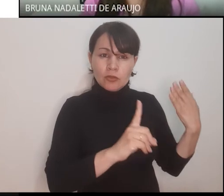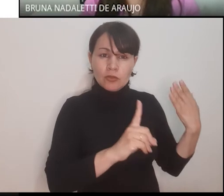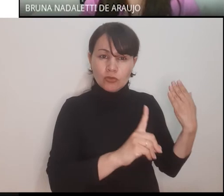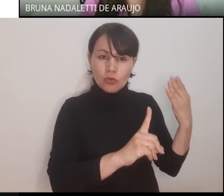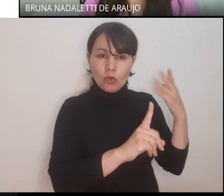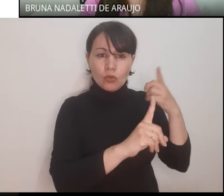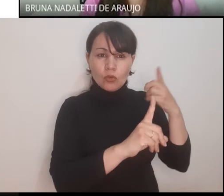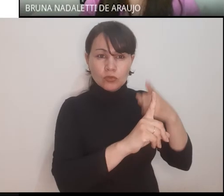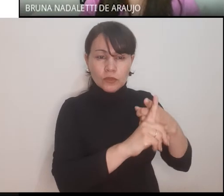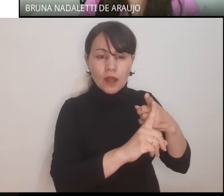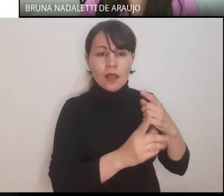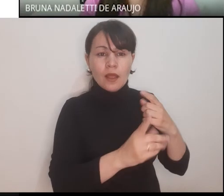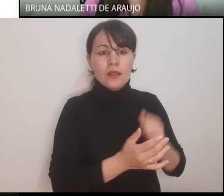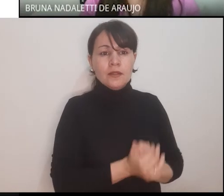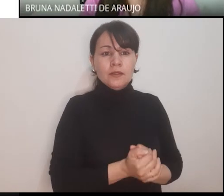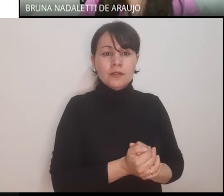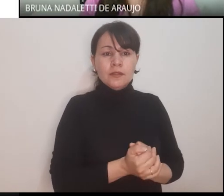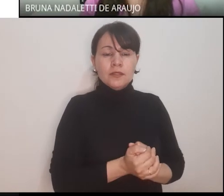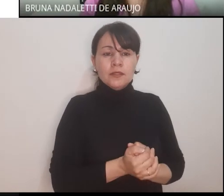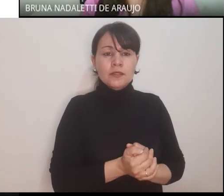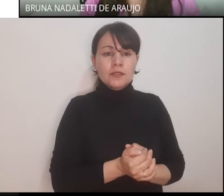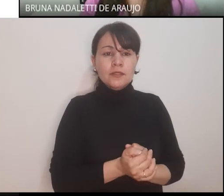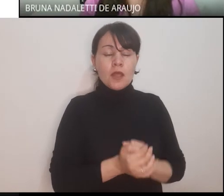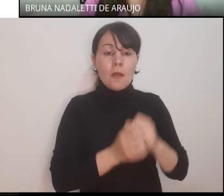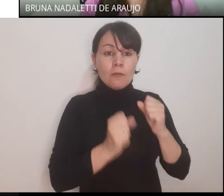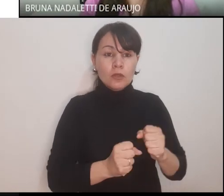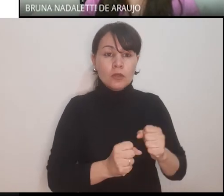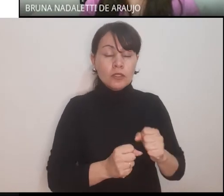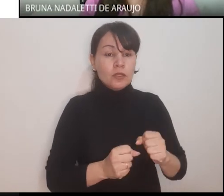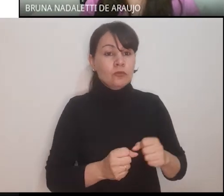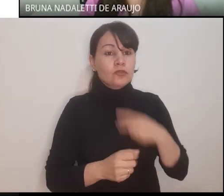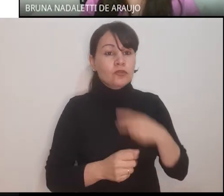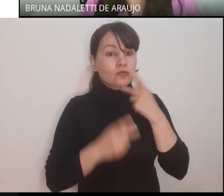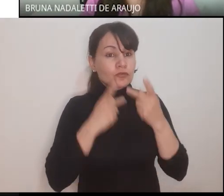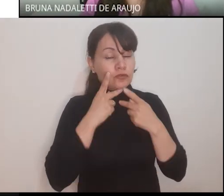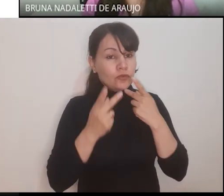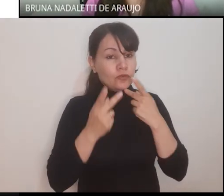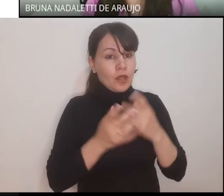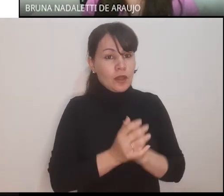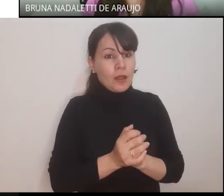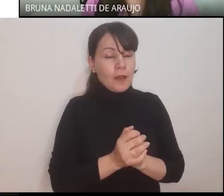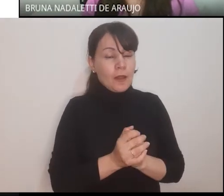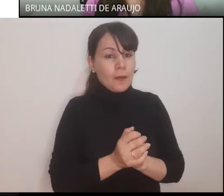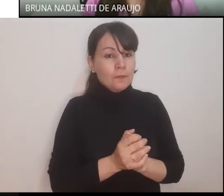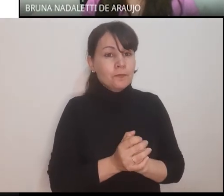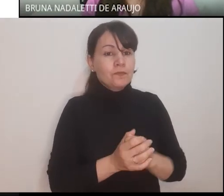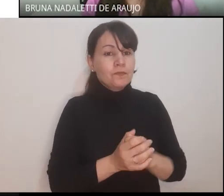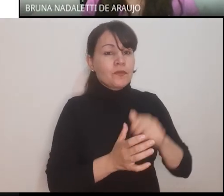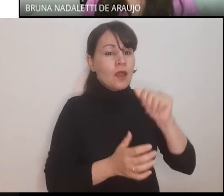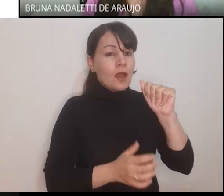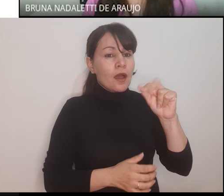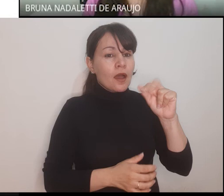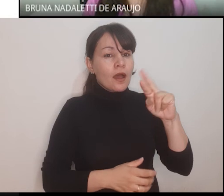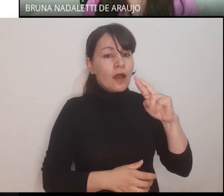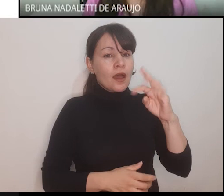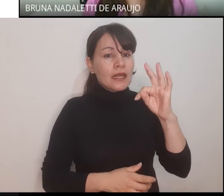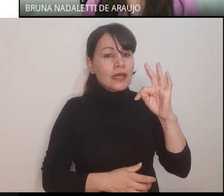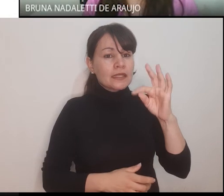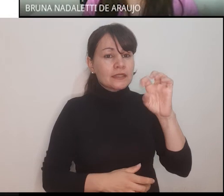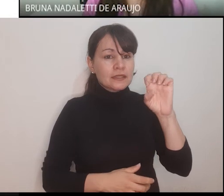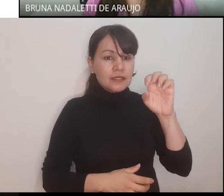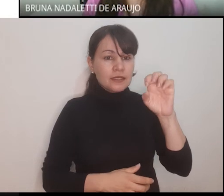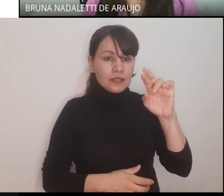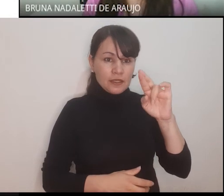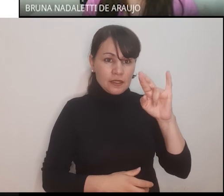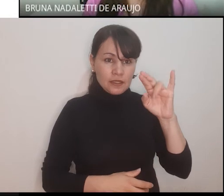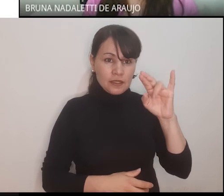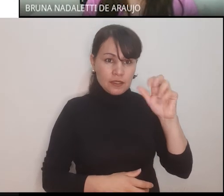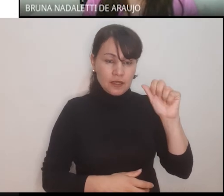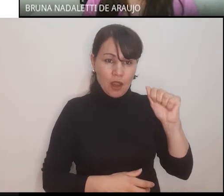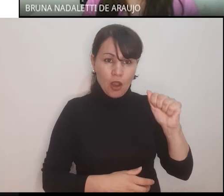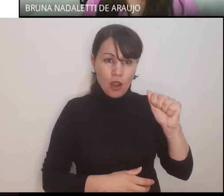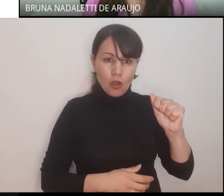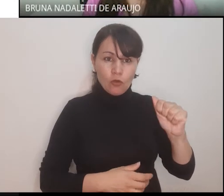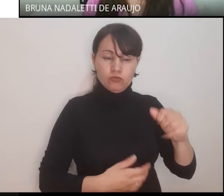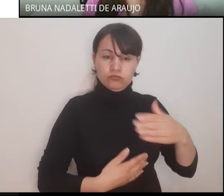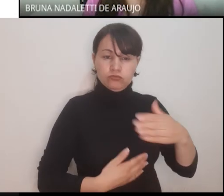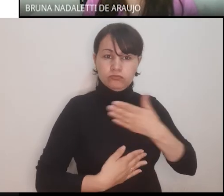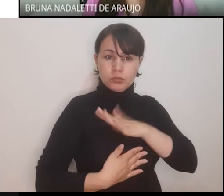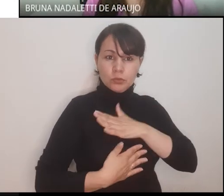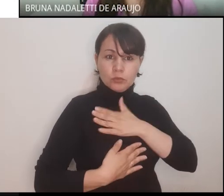encontradas, né, podemos citar a punção arterial, hemorragias